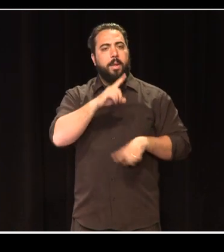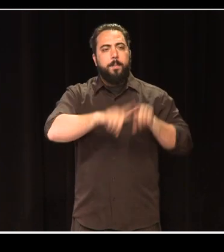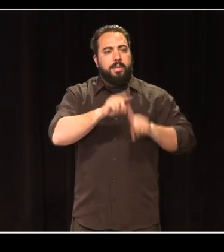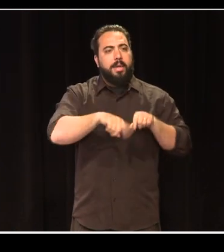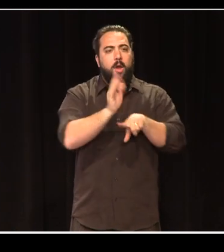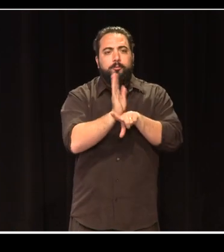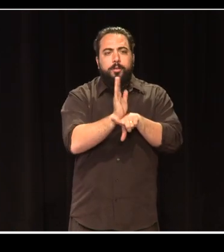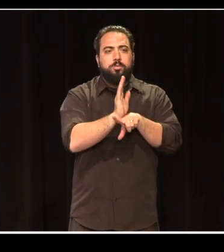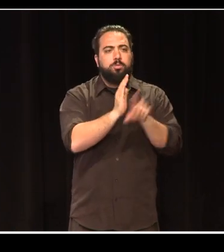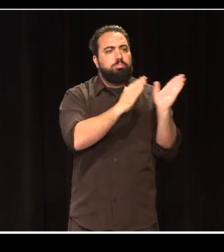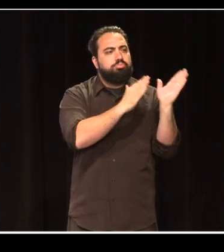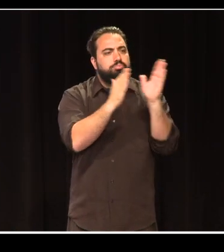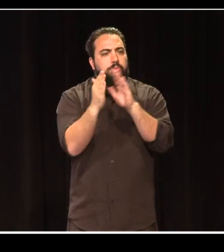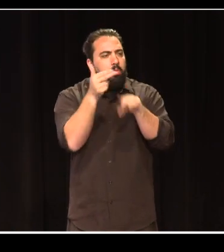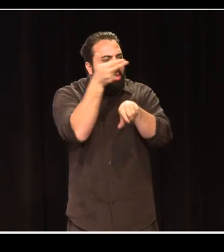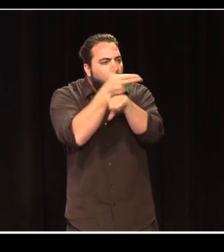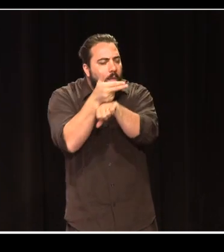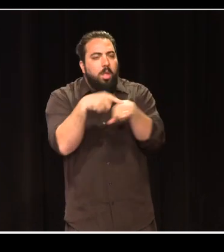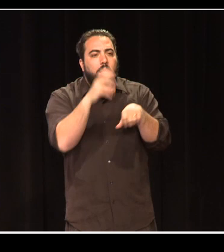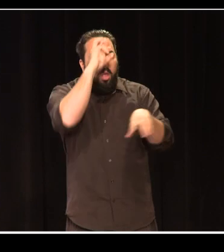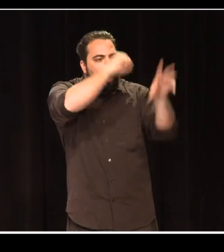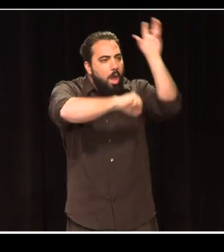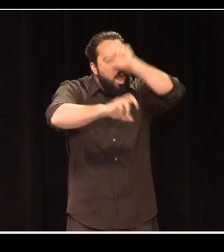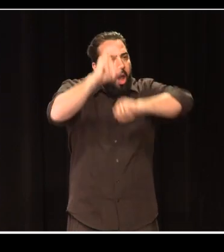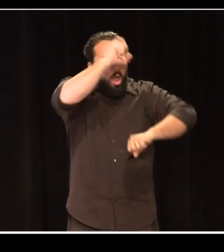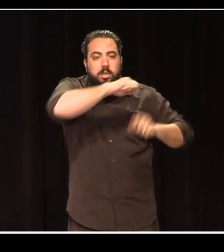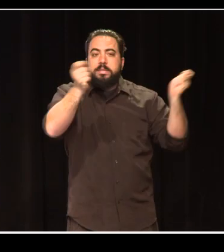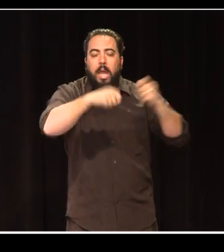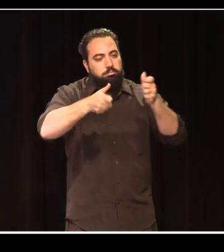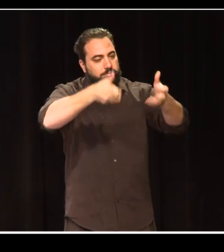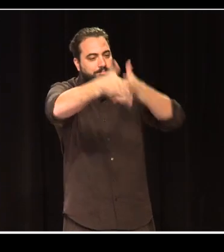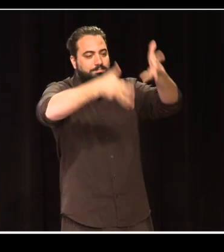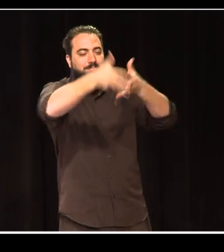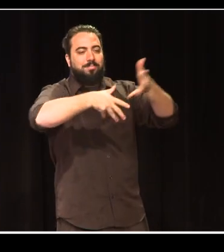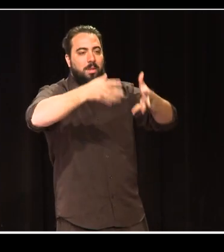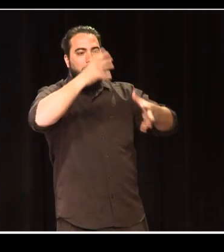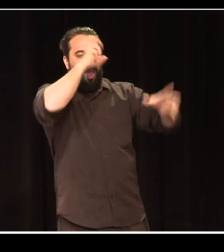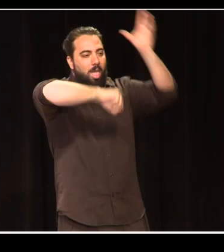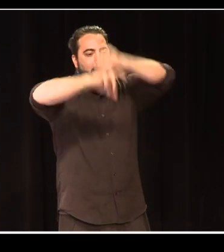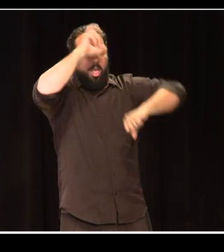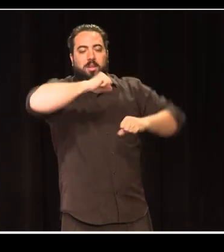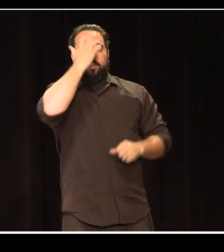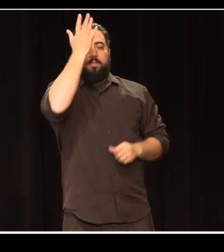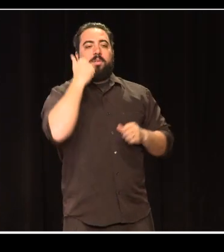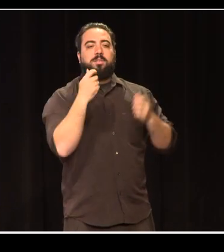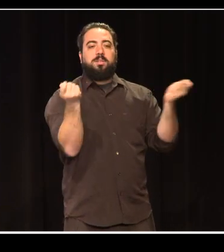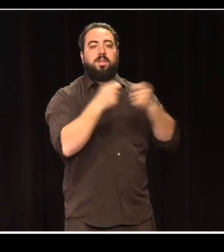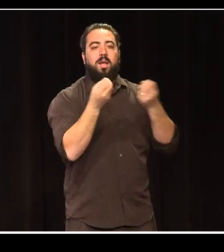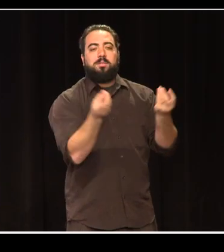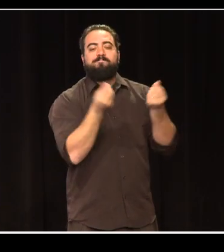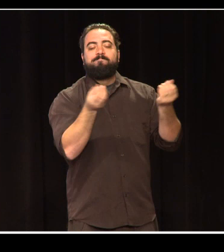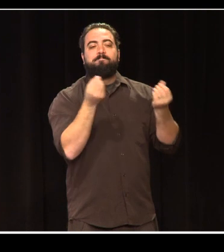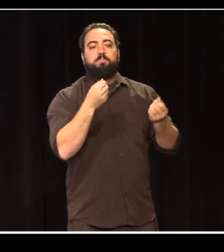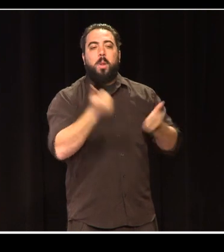digital, você facilita a disseminação de vários conteúdos em Libras, coisa que era mais complicado